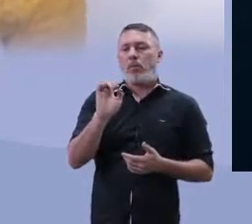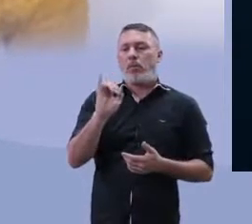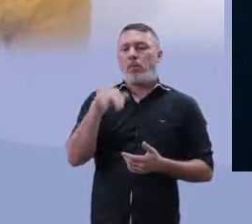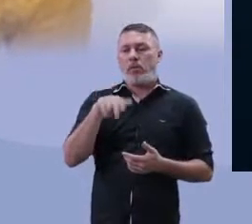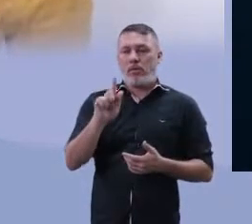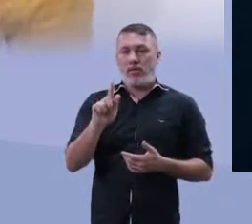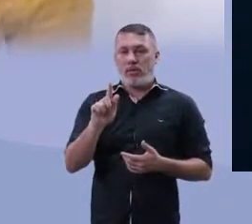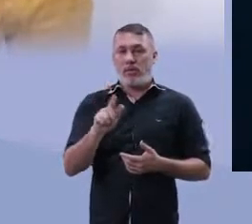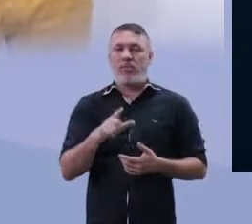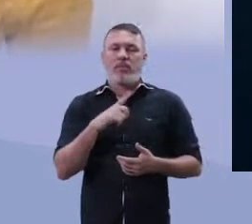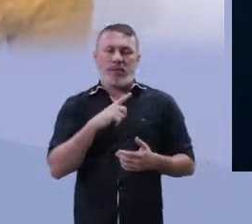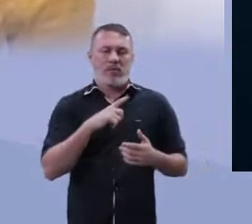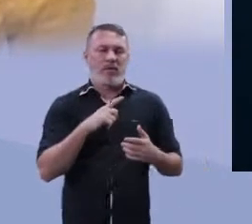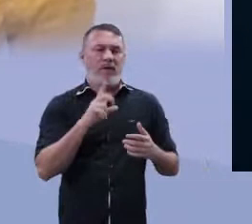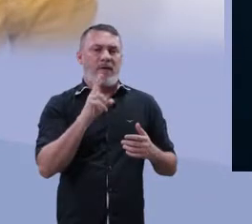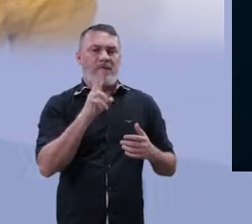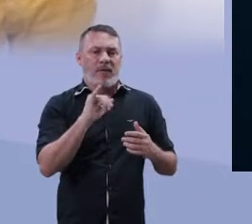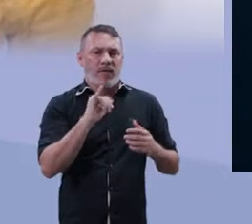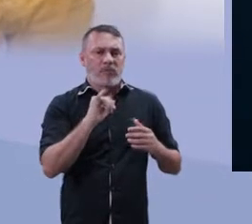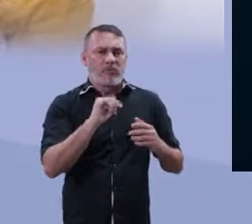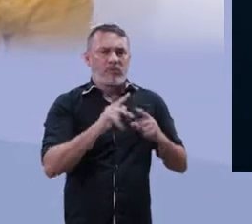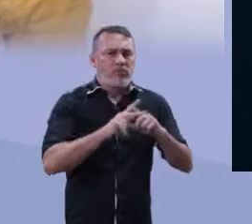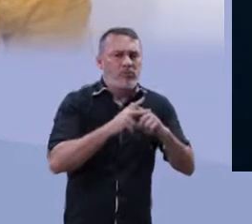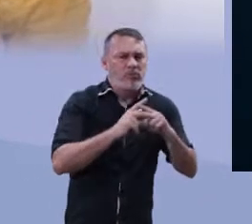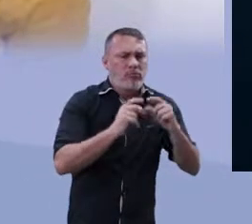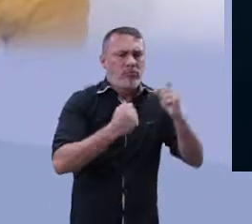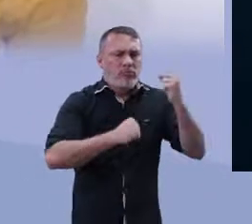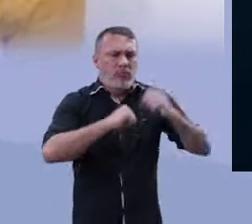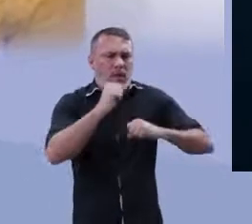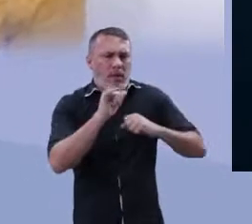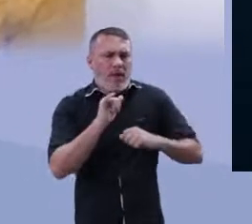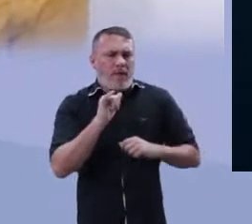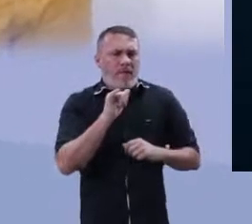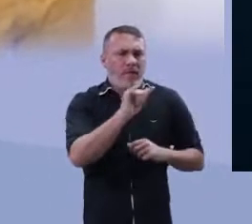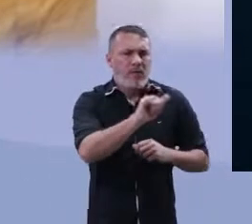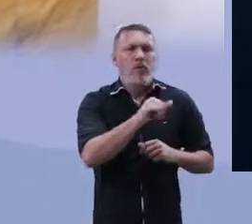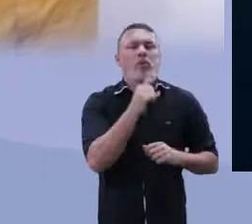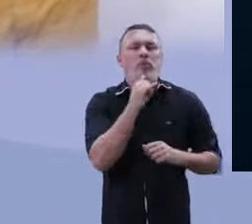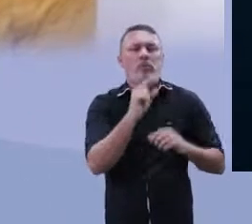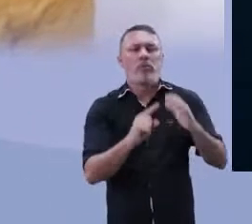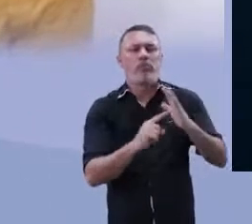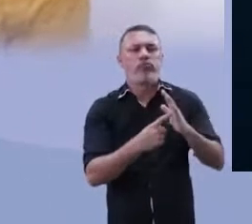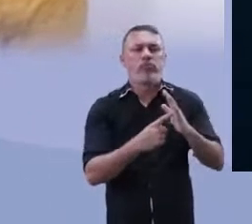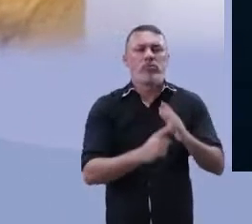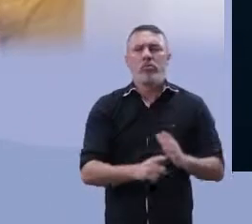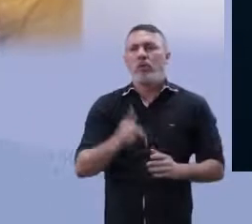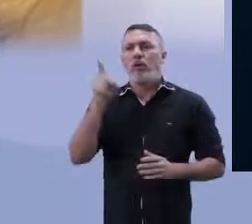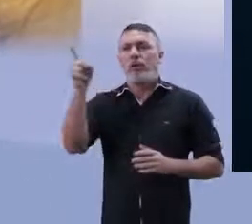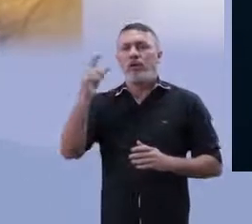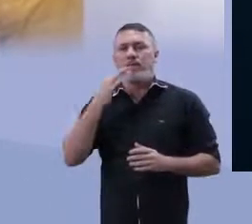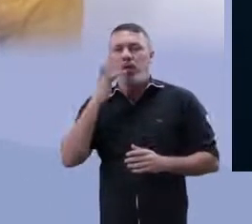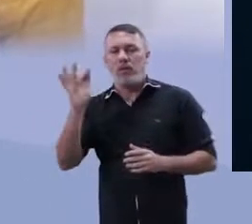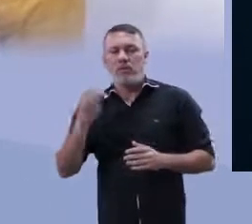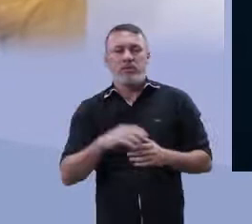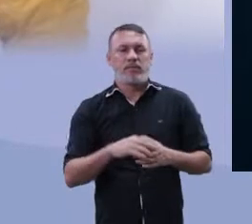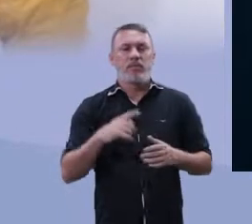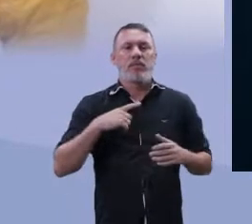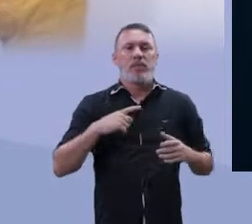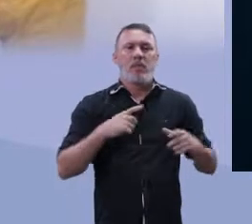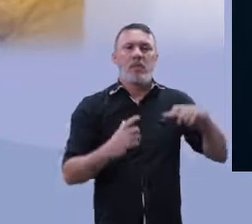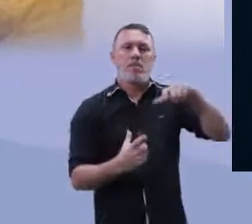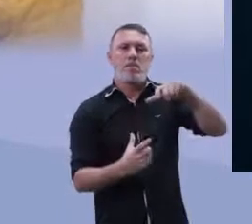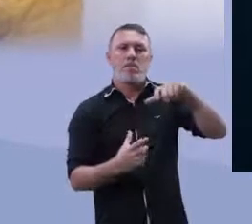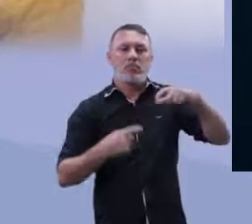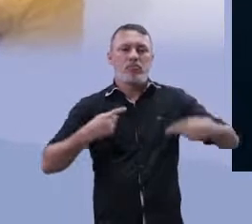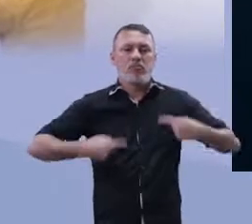um avião, ela vai estar, por exemplo, pegando a fuselagem que vem da França, o trem de pouso produzido